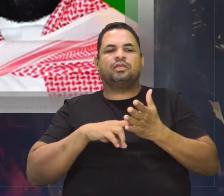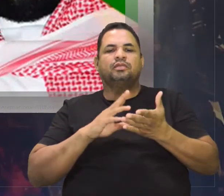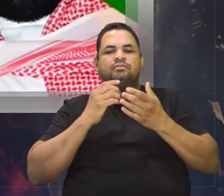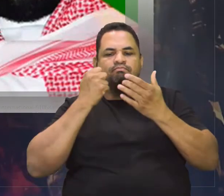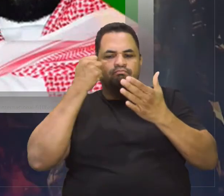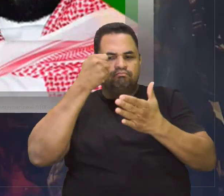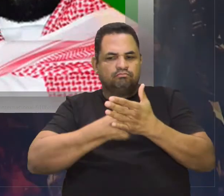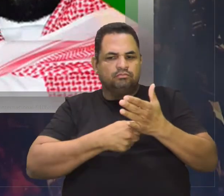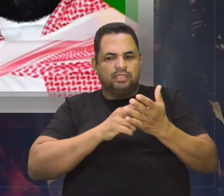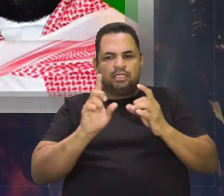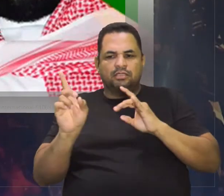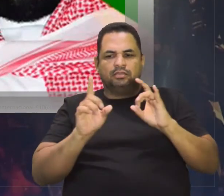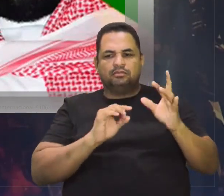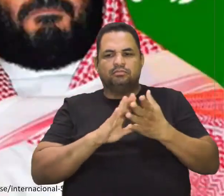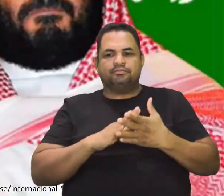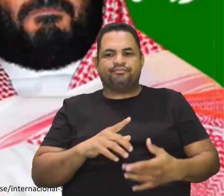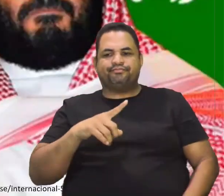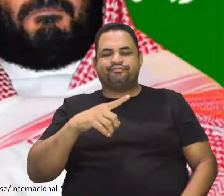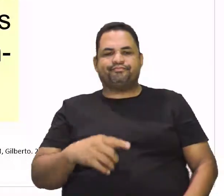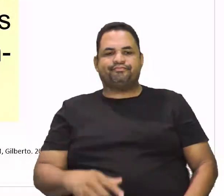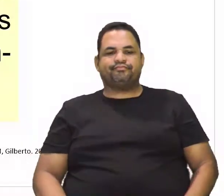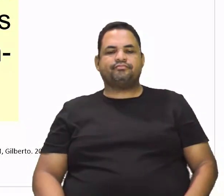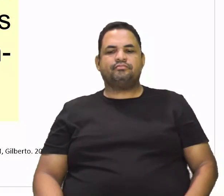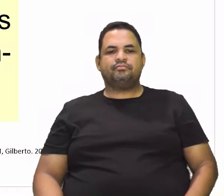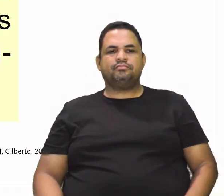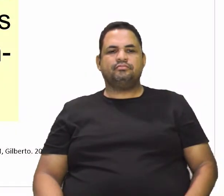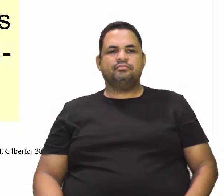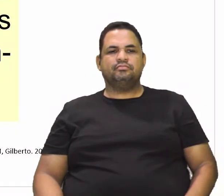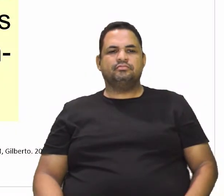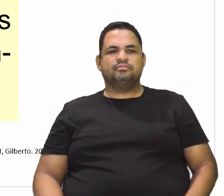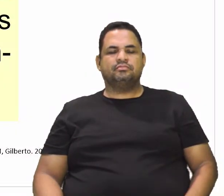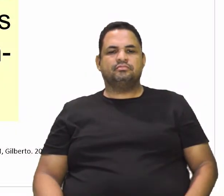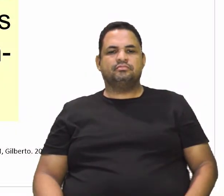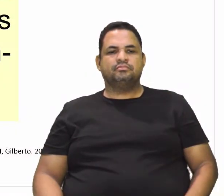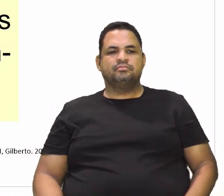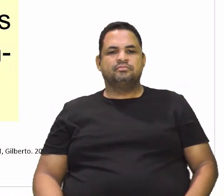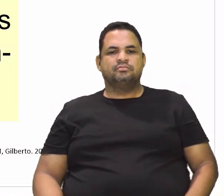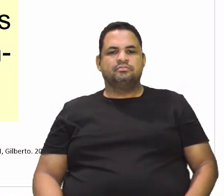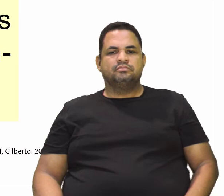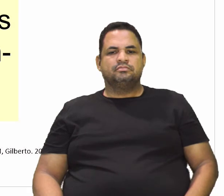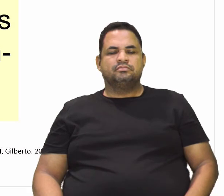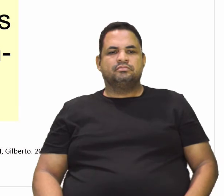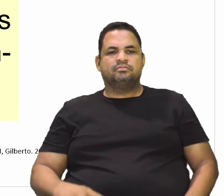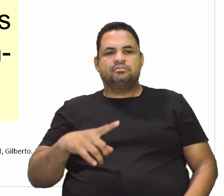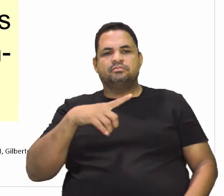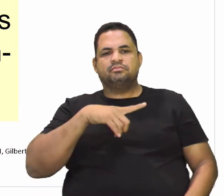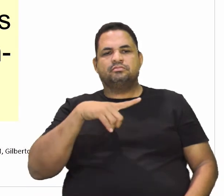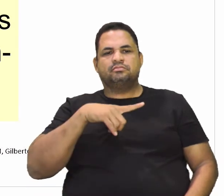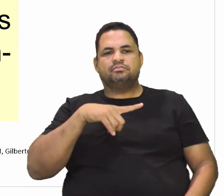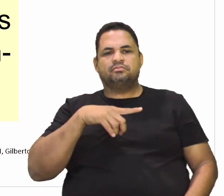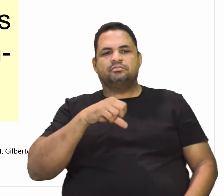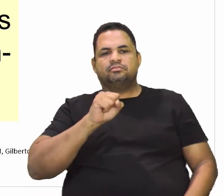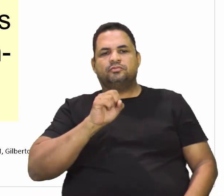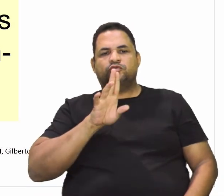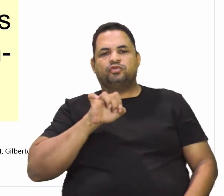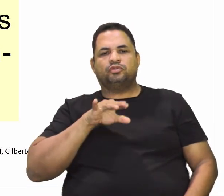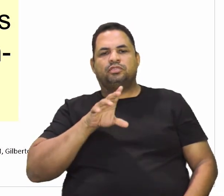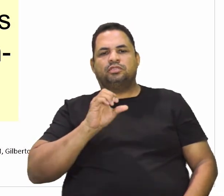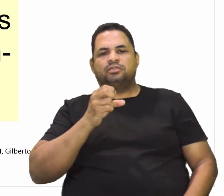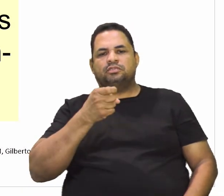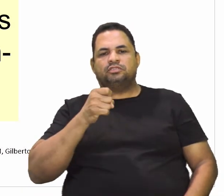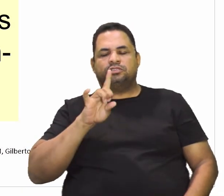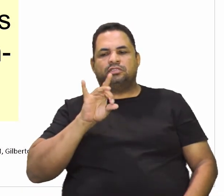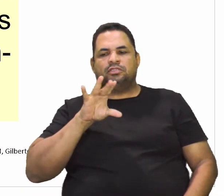defendia? Olha aí na tela de vocês. Aqui a gente vê esses sunitas e xiitas,